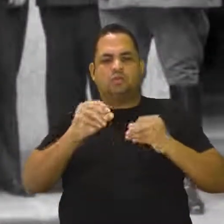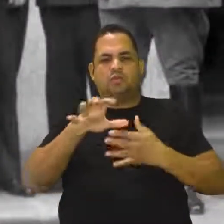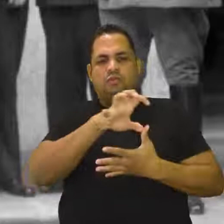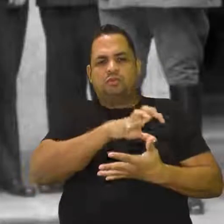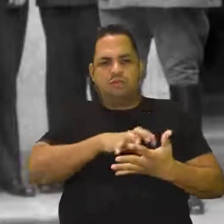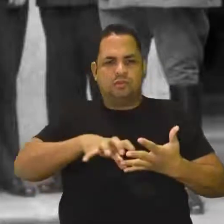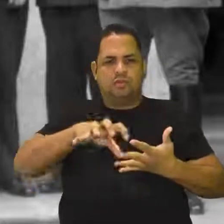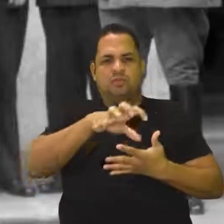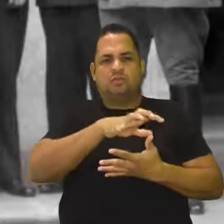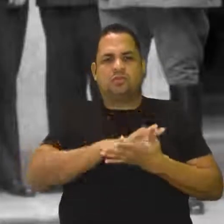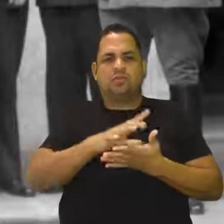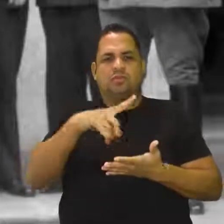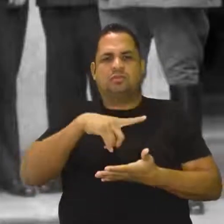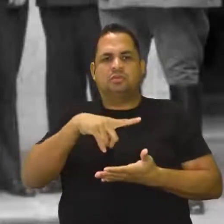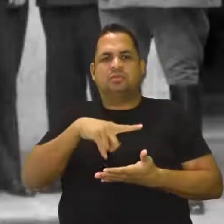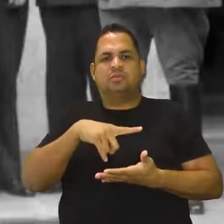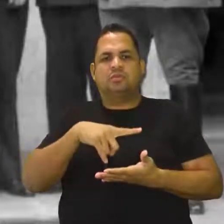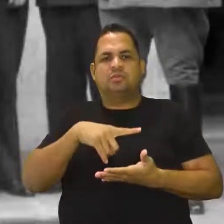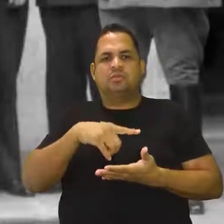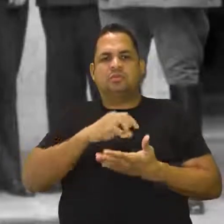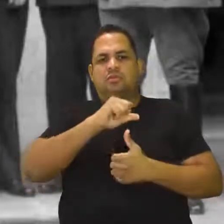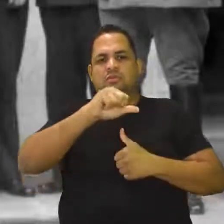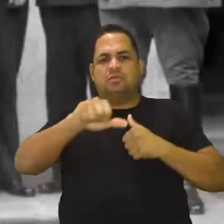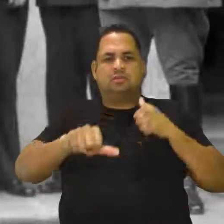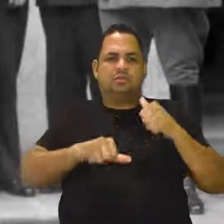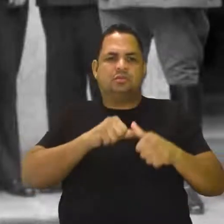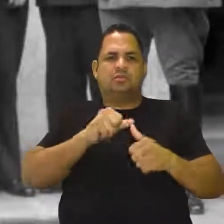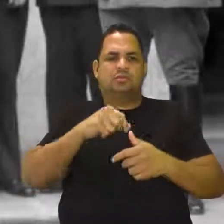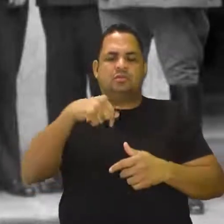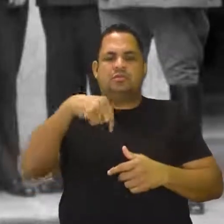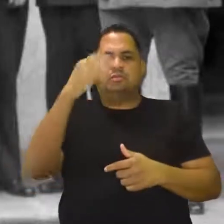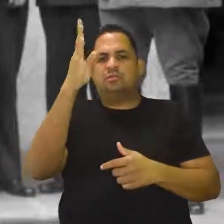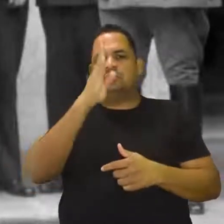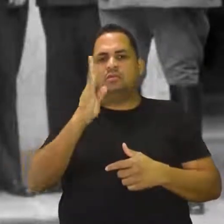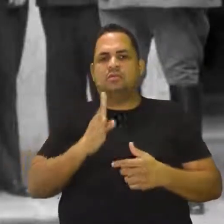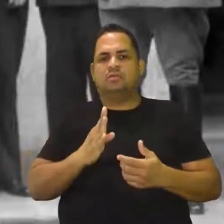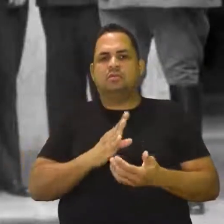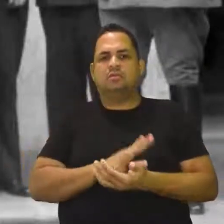temos aí esse movimento, nós temos uma mudança, então, no Brasil.